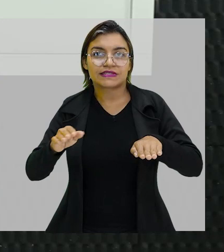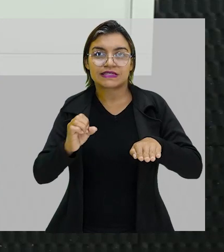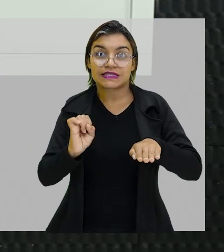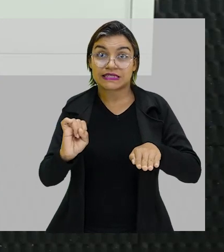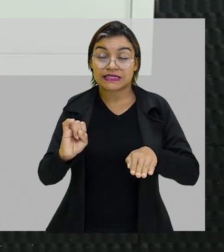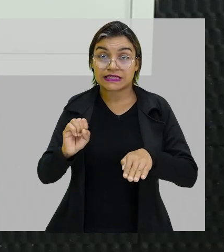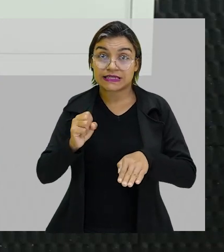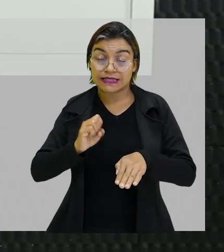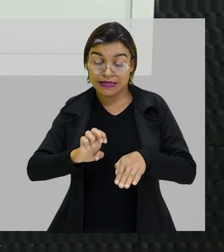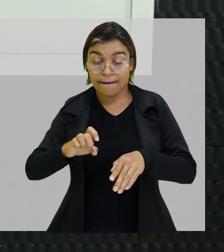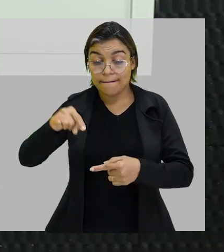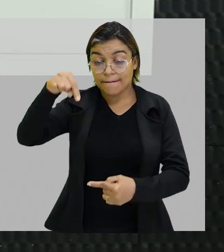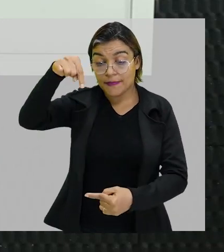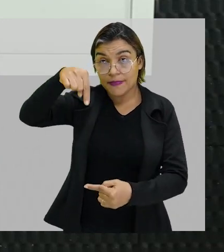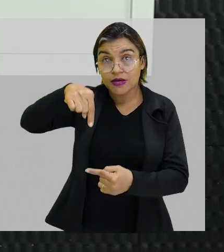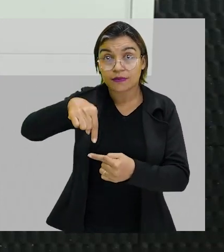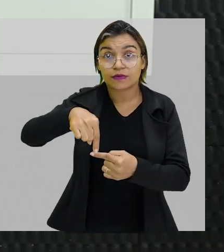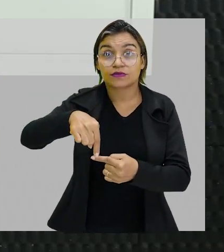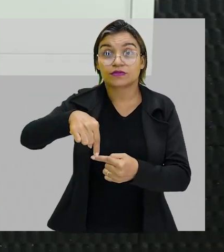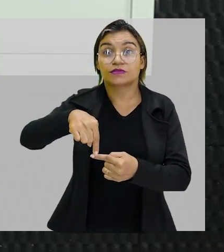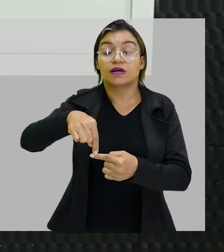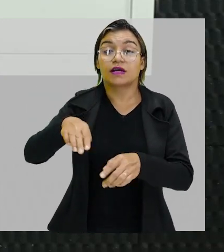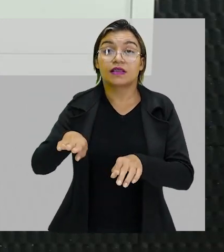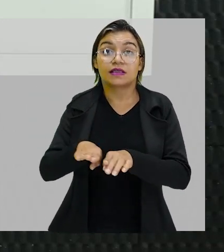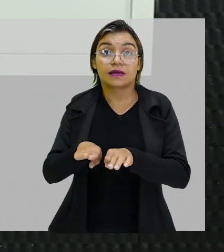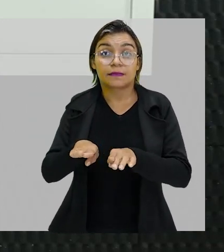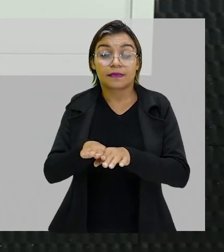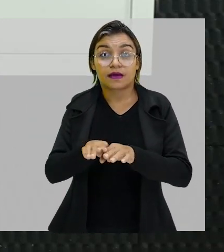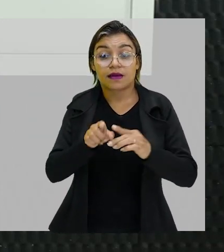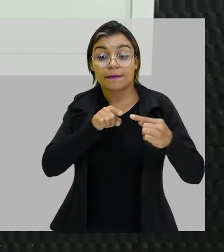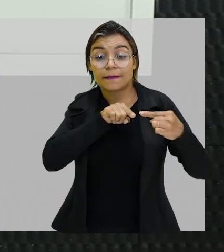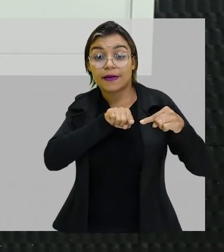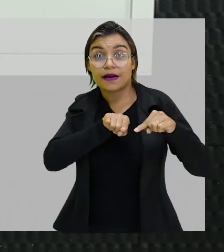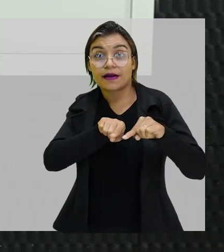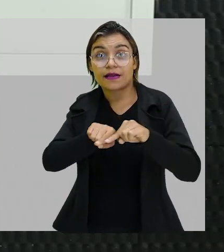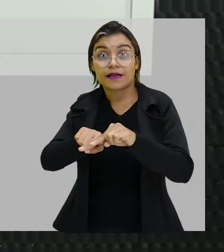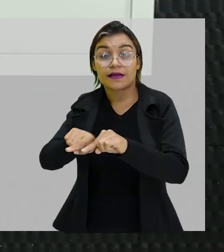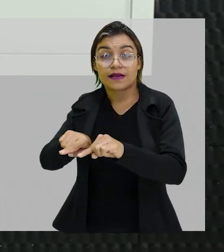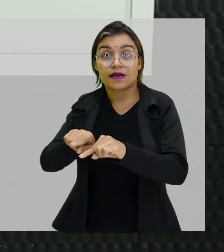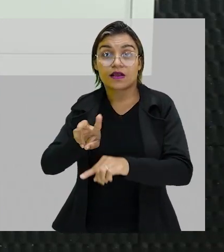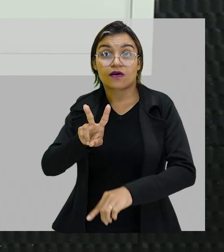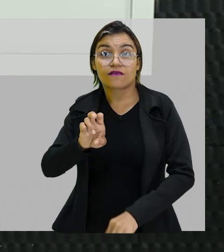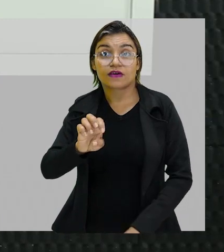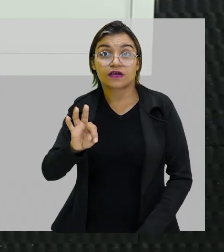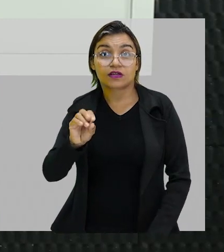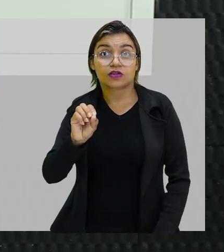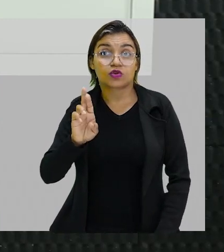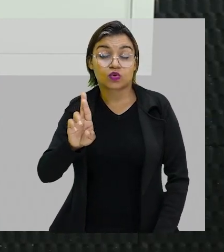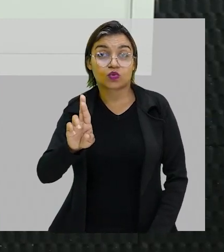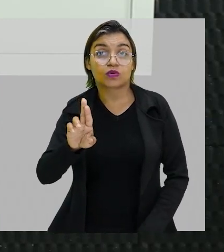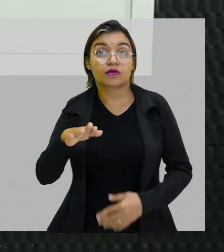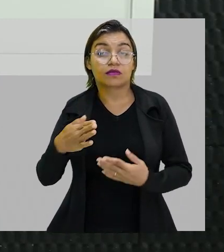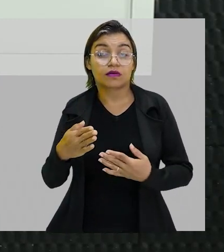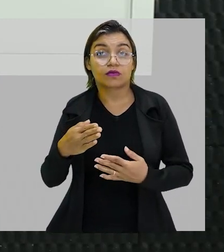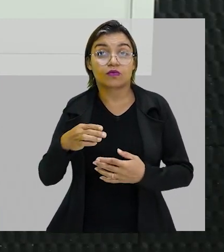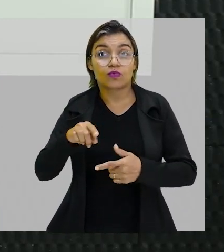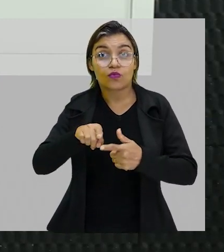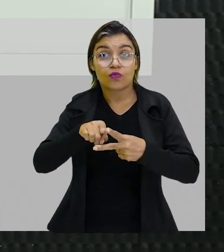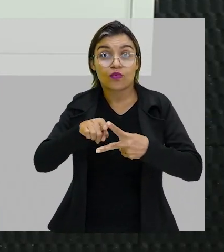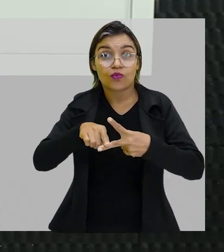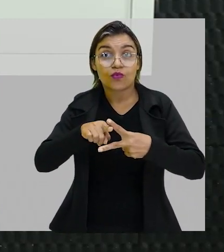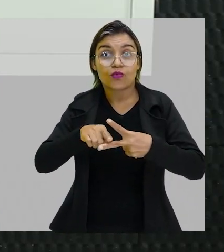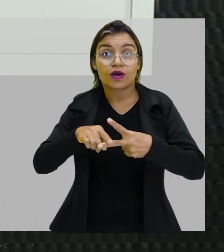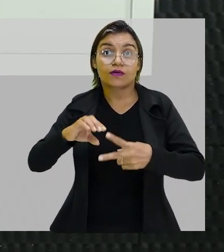perpendicular ao plano, ele é paralelo ao vetor normal. Então, se é paralelo, o ângulo é de 0 graus.